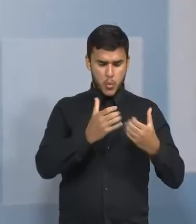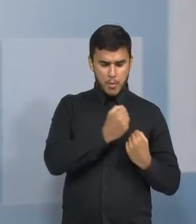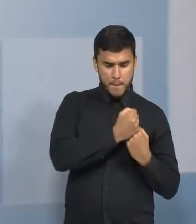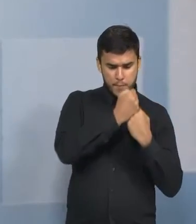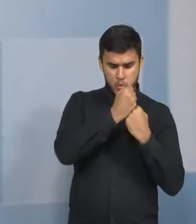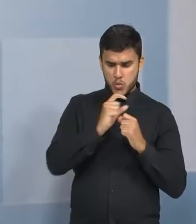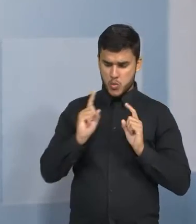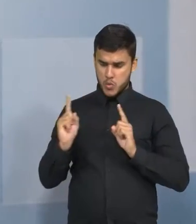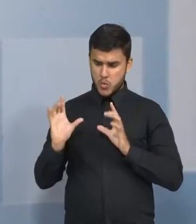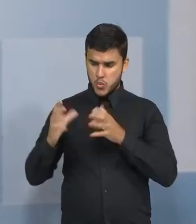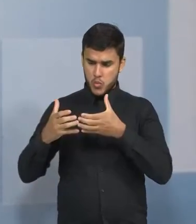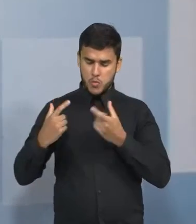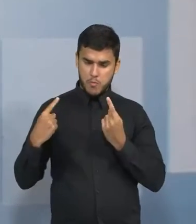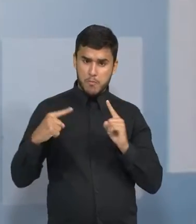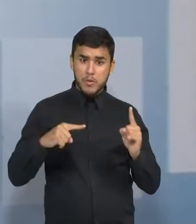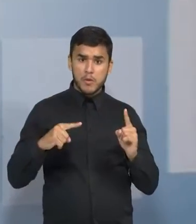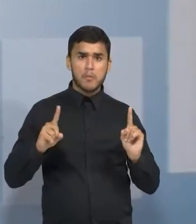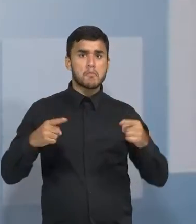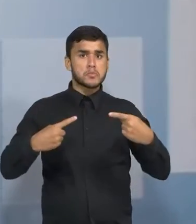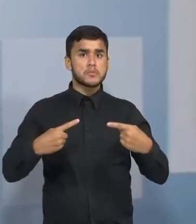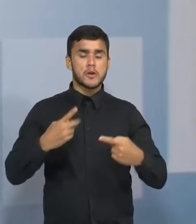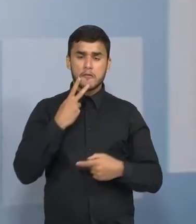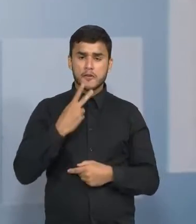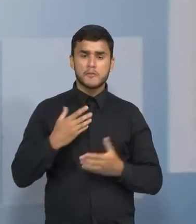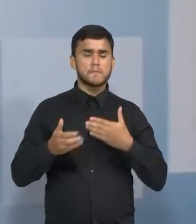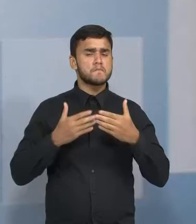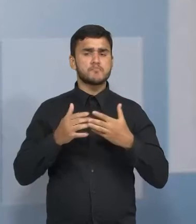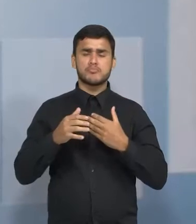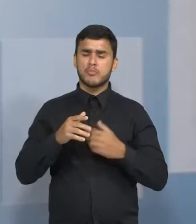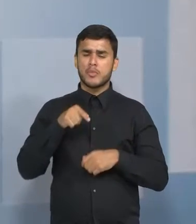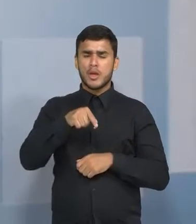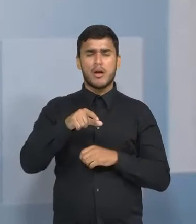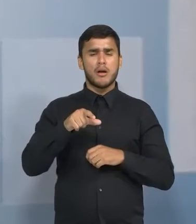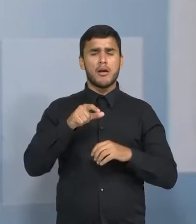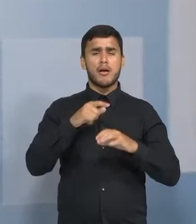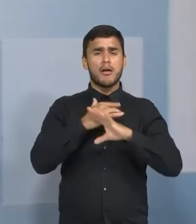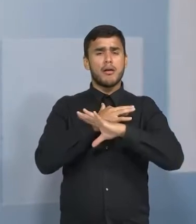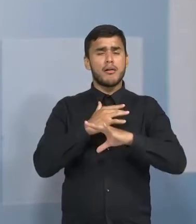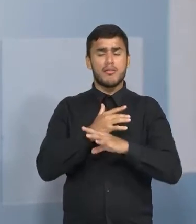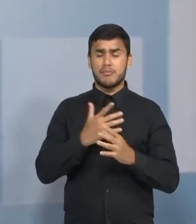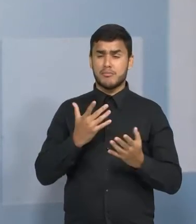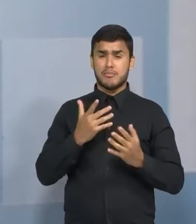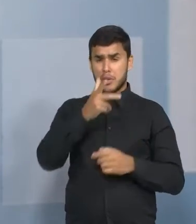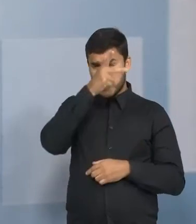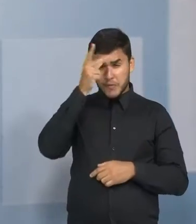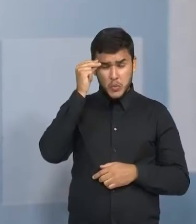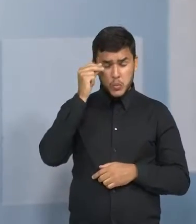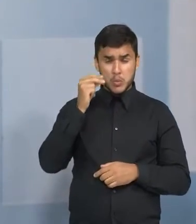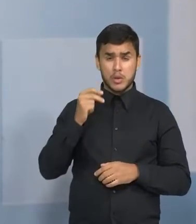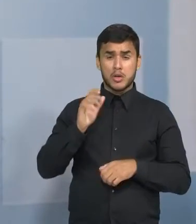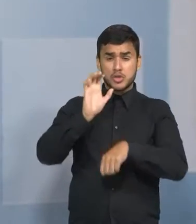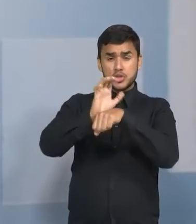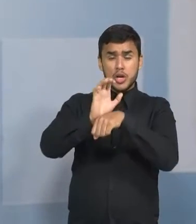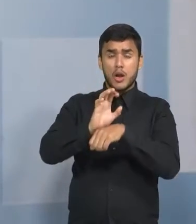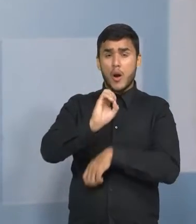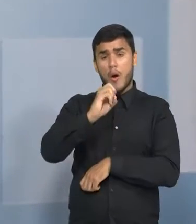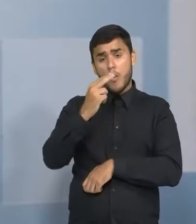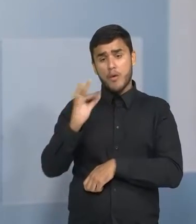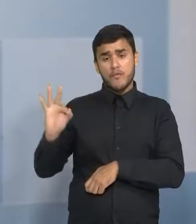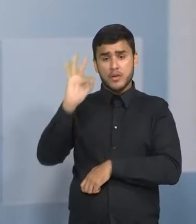oposição do Ceará, não. A oposição em qualquer local, município, estado ou nível nacional, ela não tem